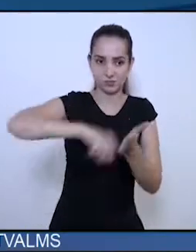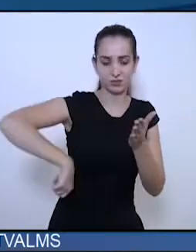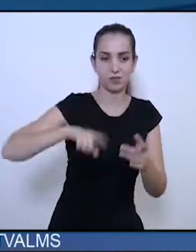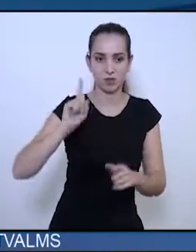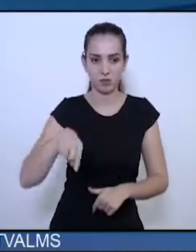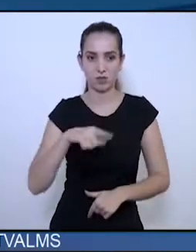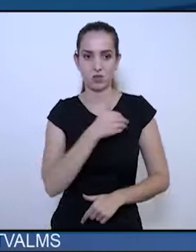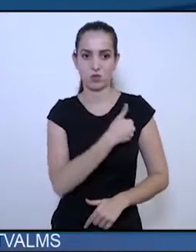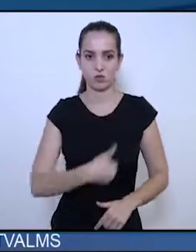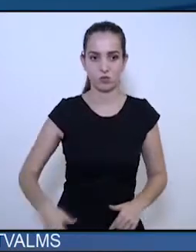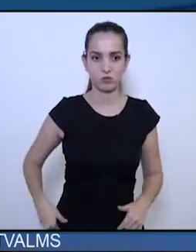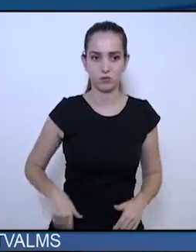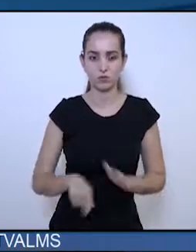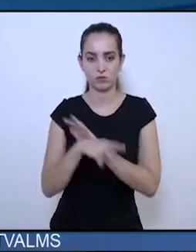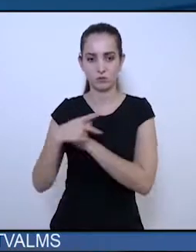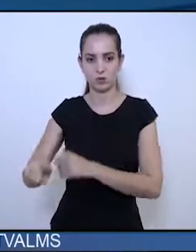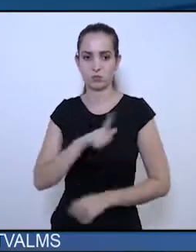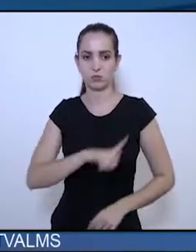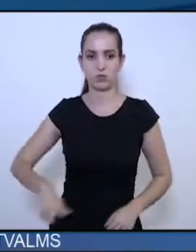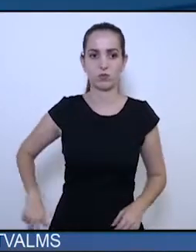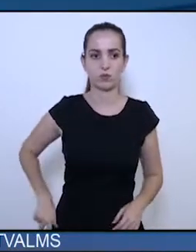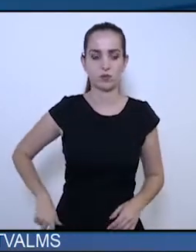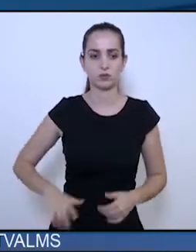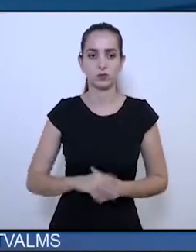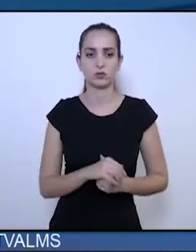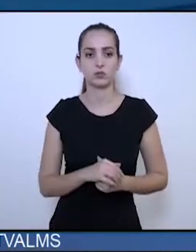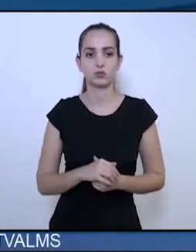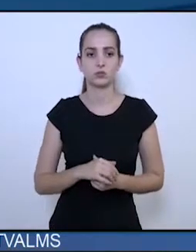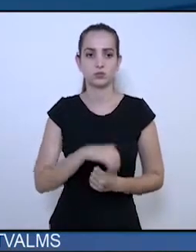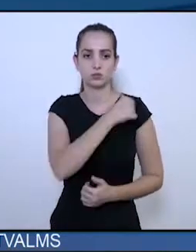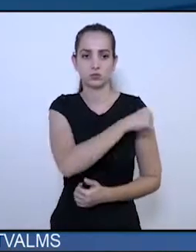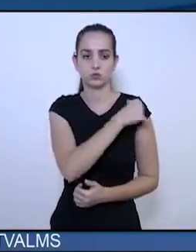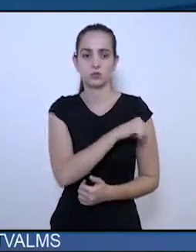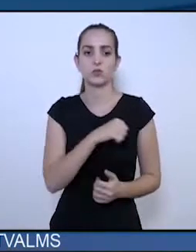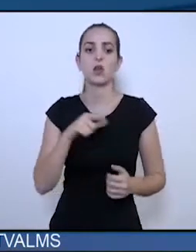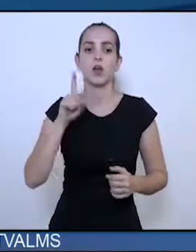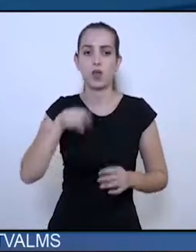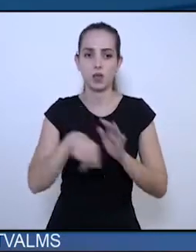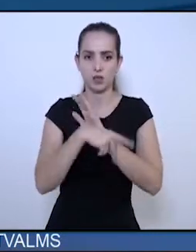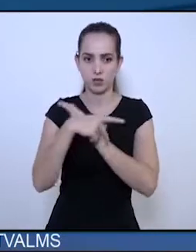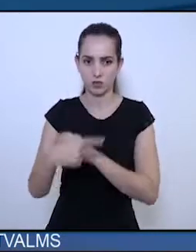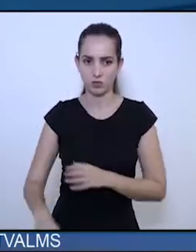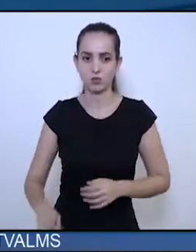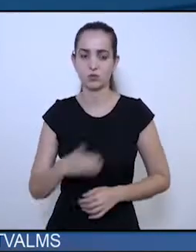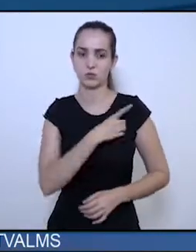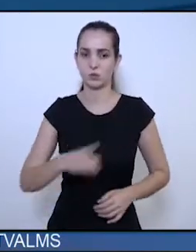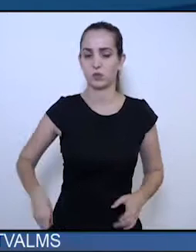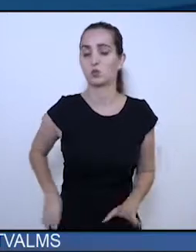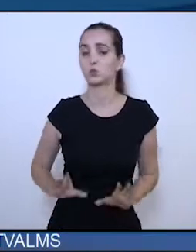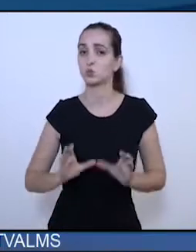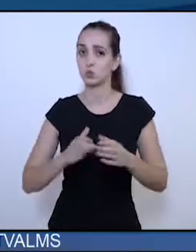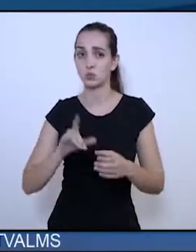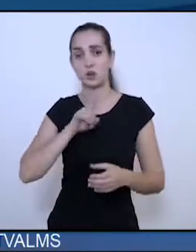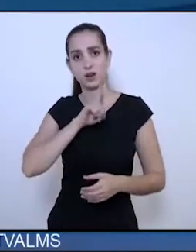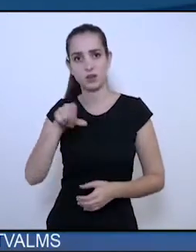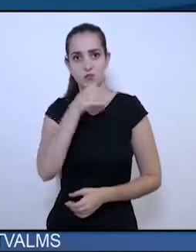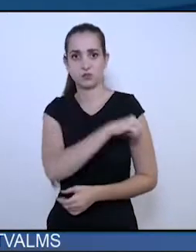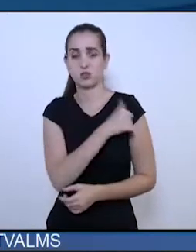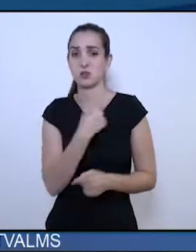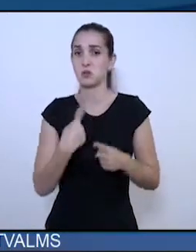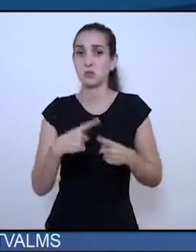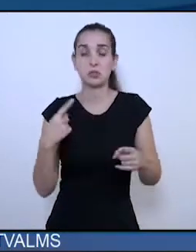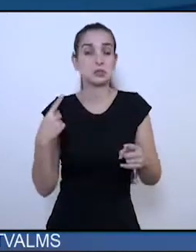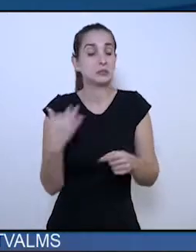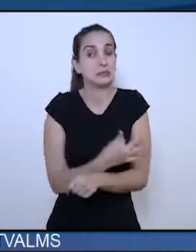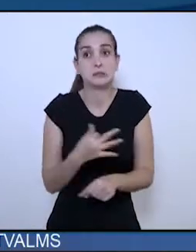foi o governador do Rio de Janeiro, o senhor Pezão. Foram os parlamentares federais do Rio de Janeiro, porque não aguentava mais.